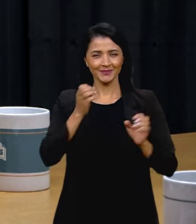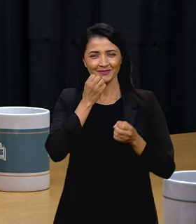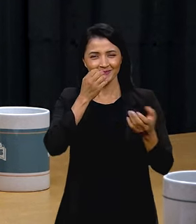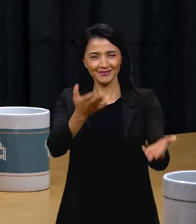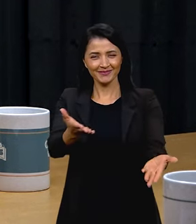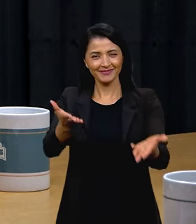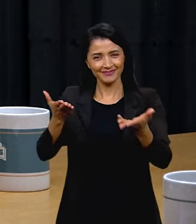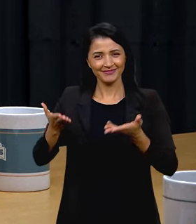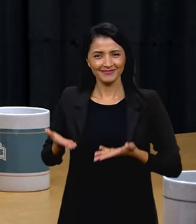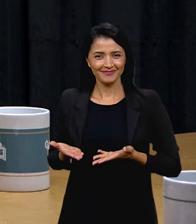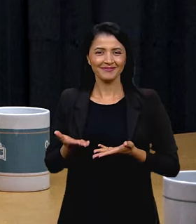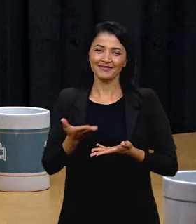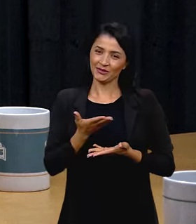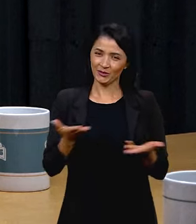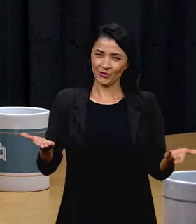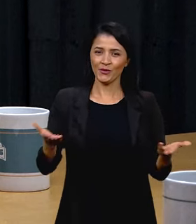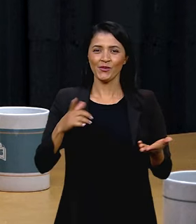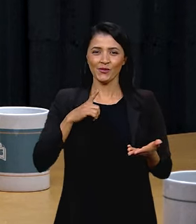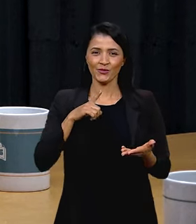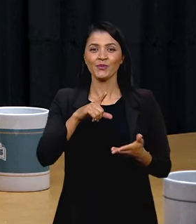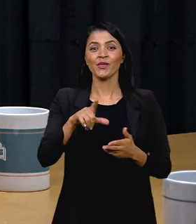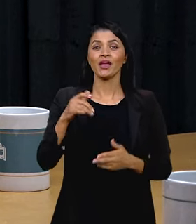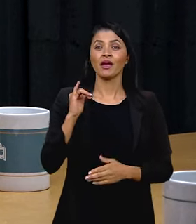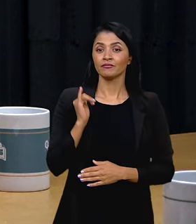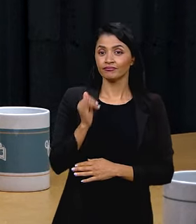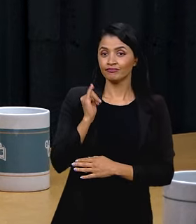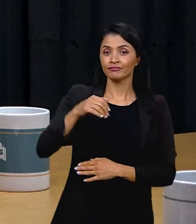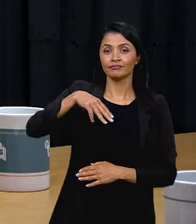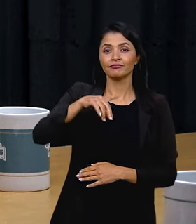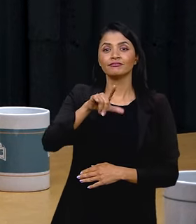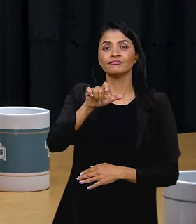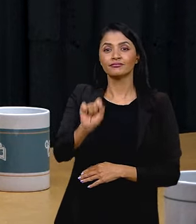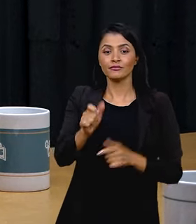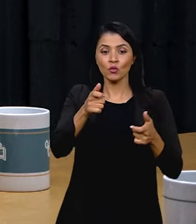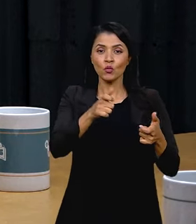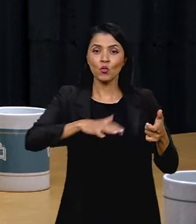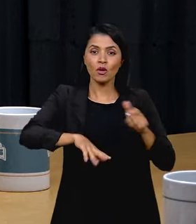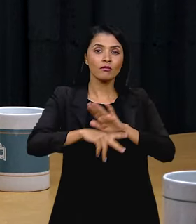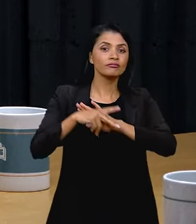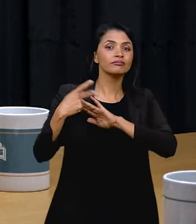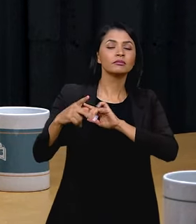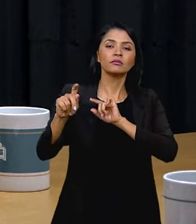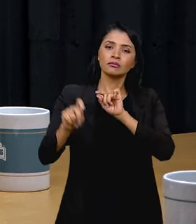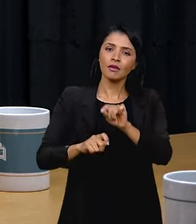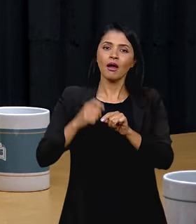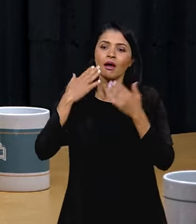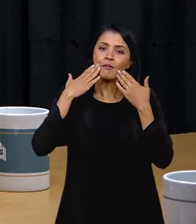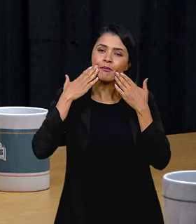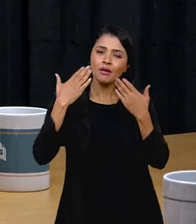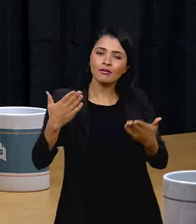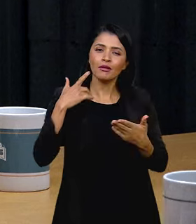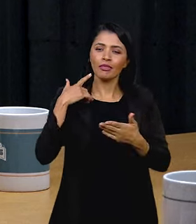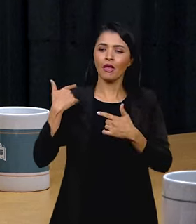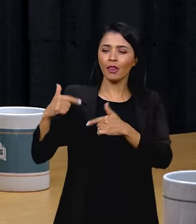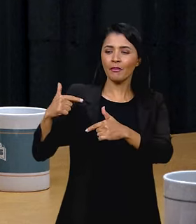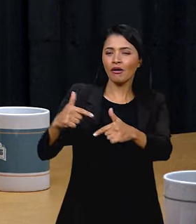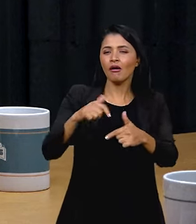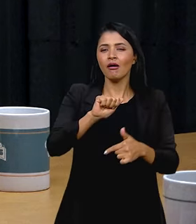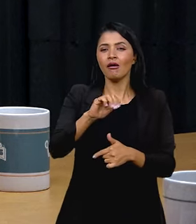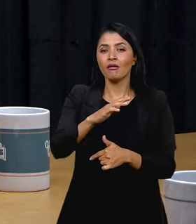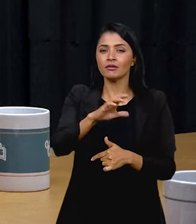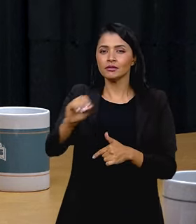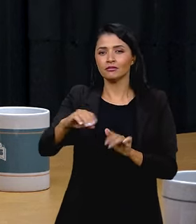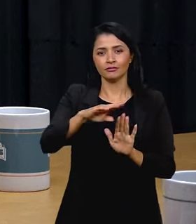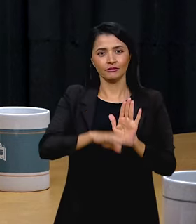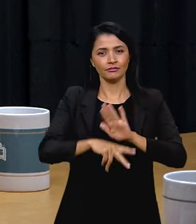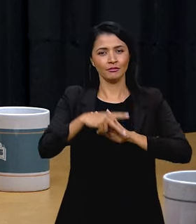Olá sejam todos bem-vindas e bem-vindos ao fal MDS um espaço reservado para apresentarmos as ações